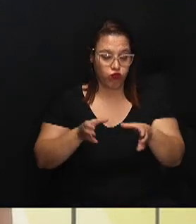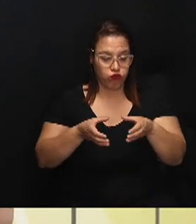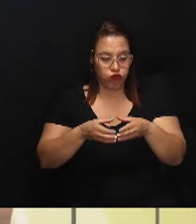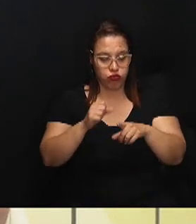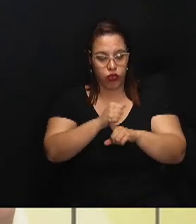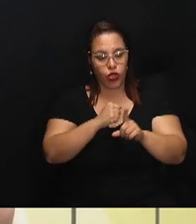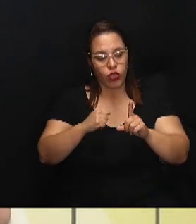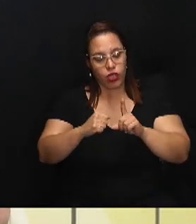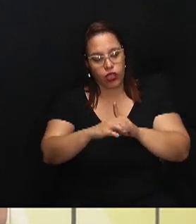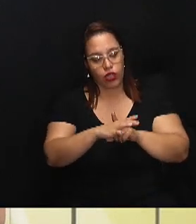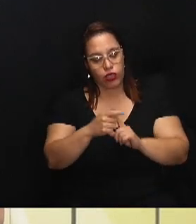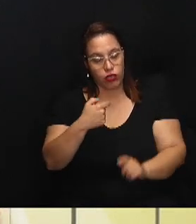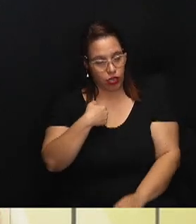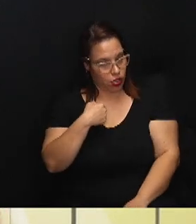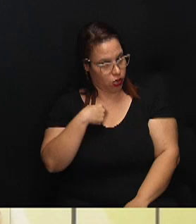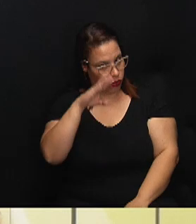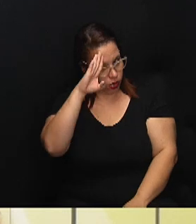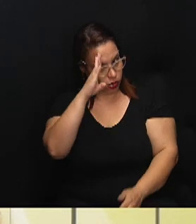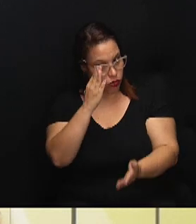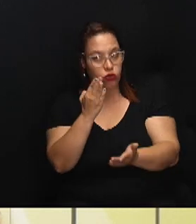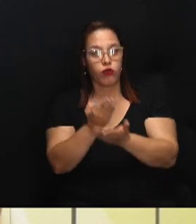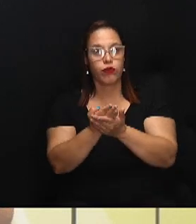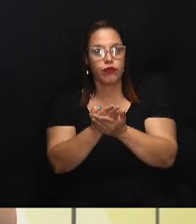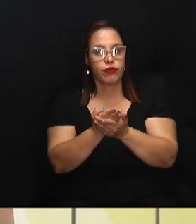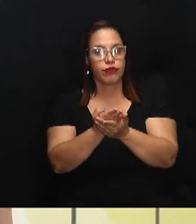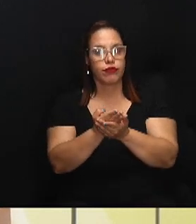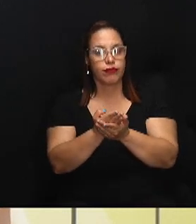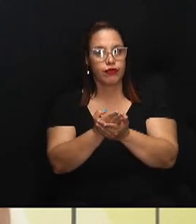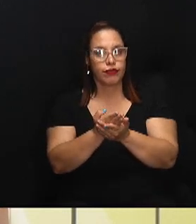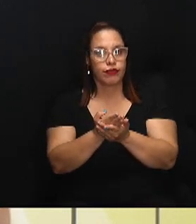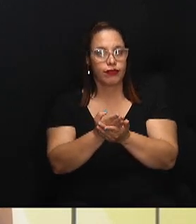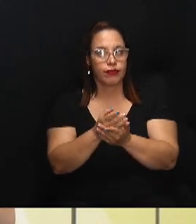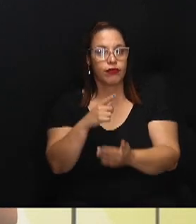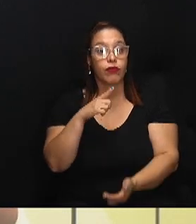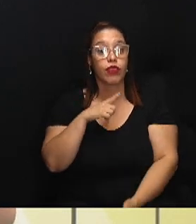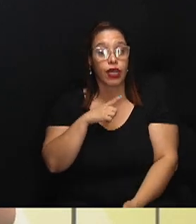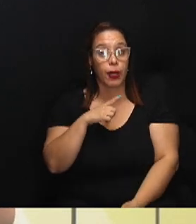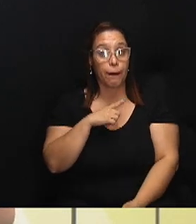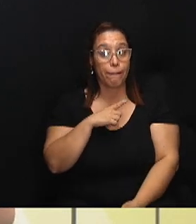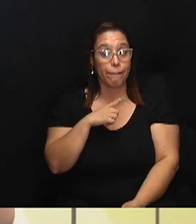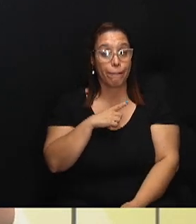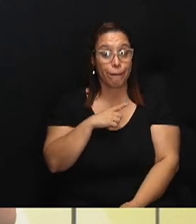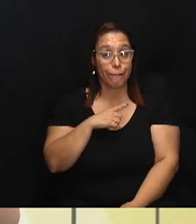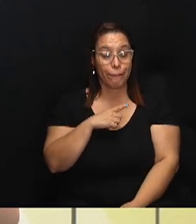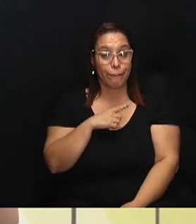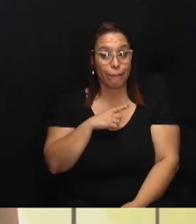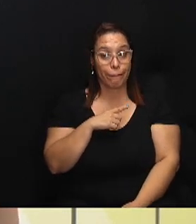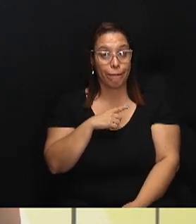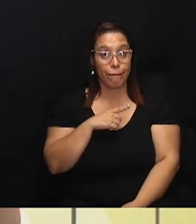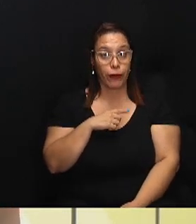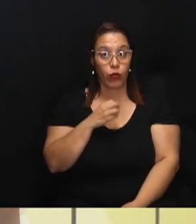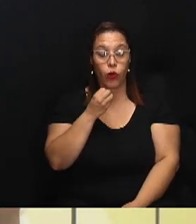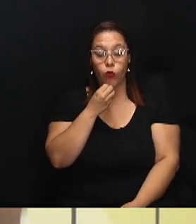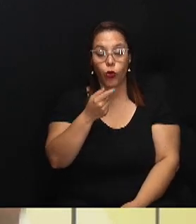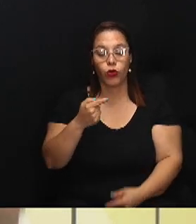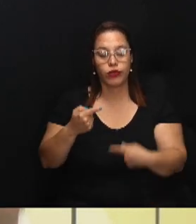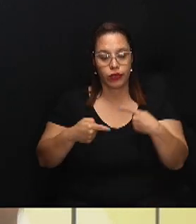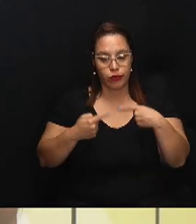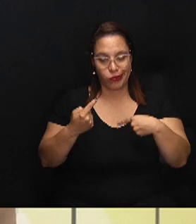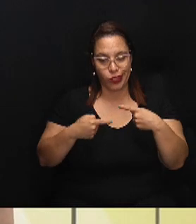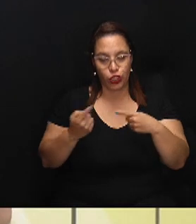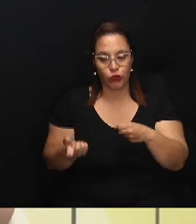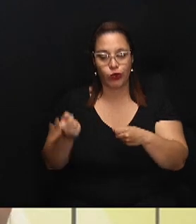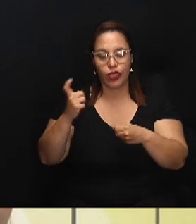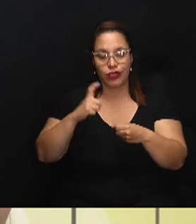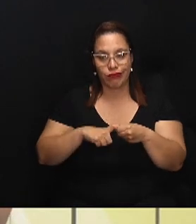sociedade, eu acredito que para isso teria que ter, né, boas políticas voltadas para isso,